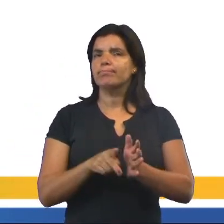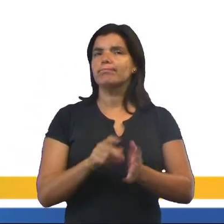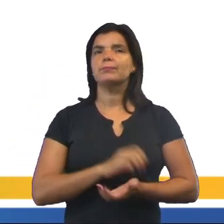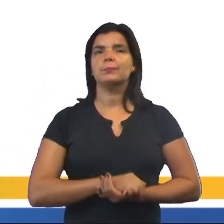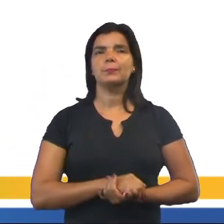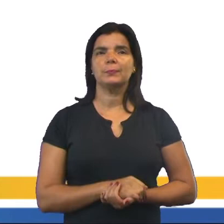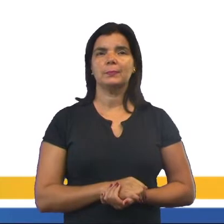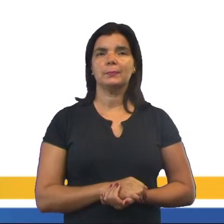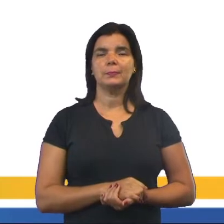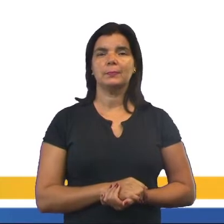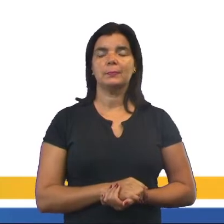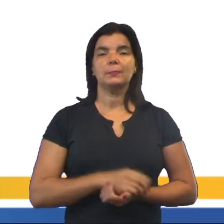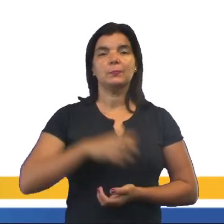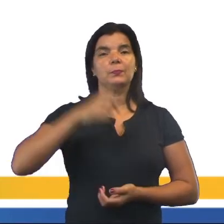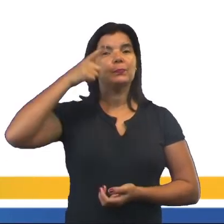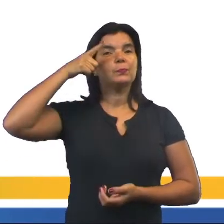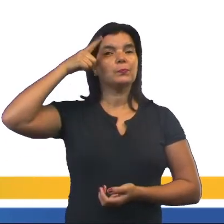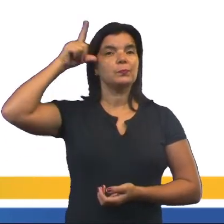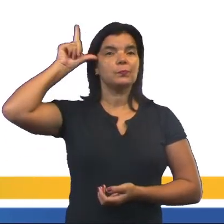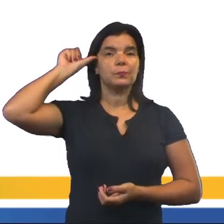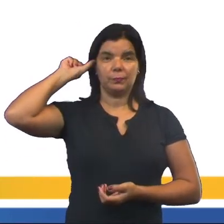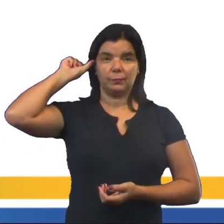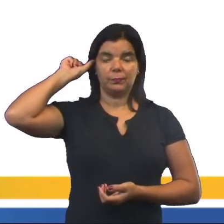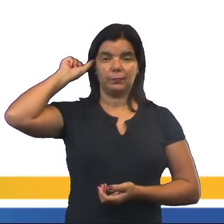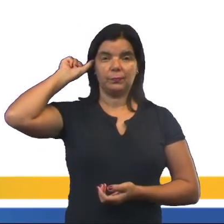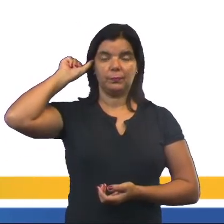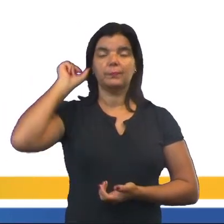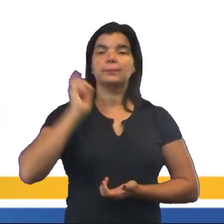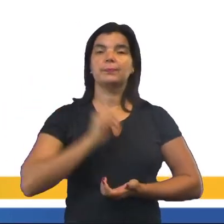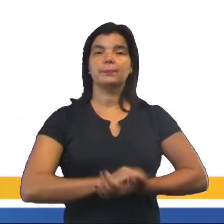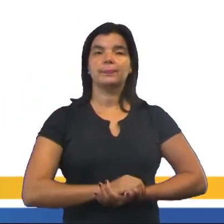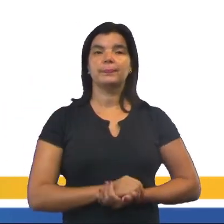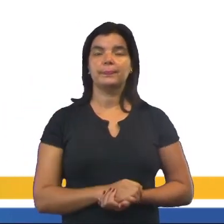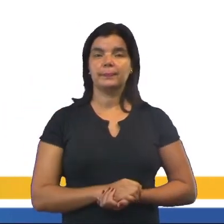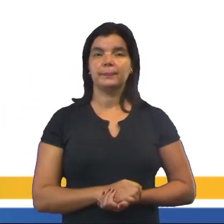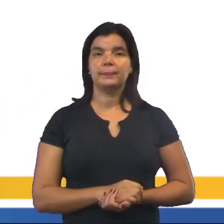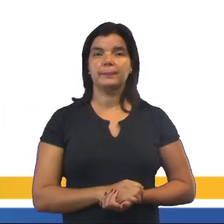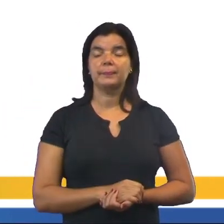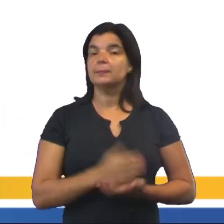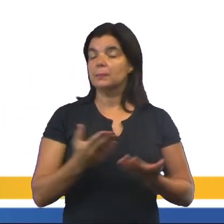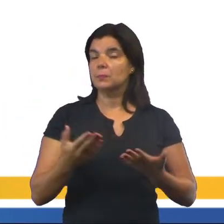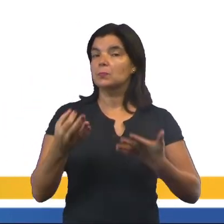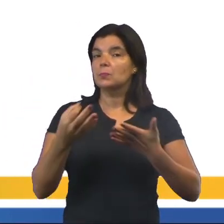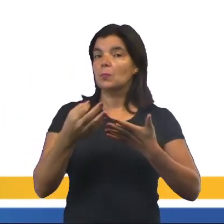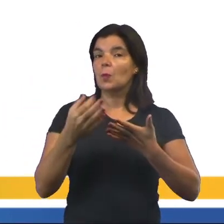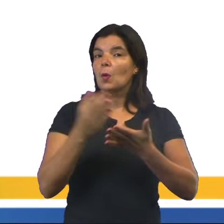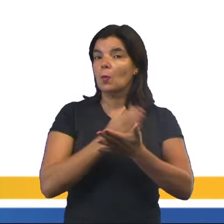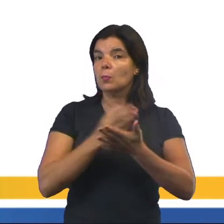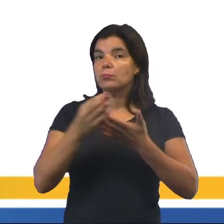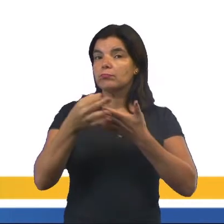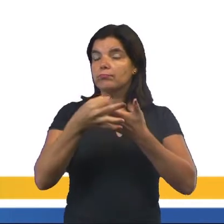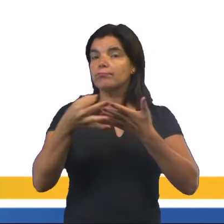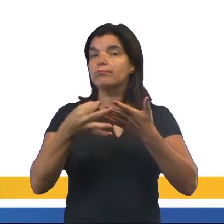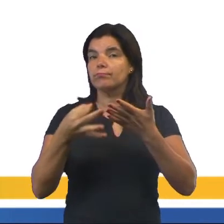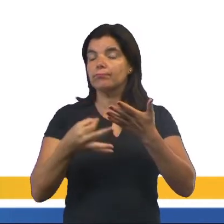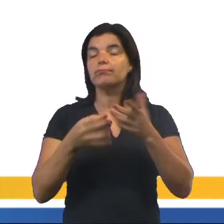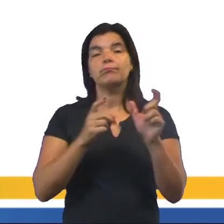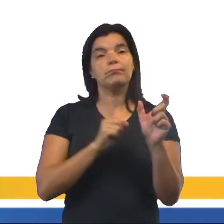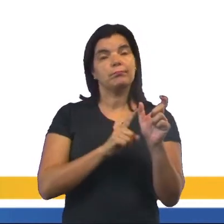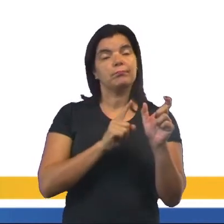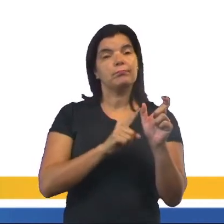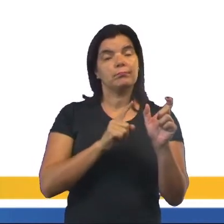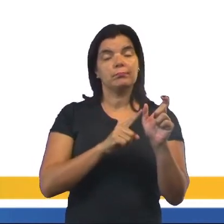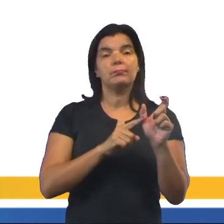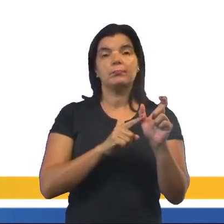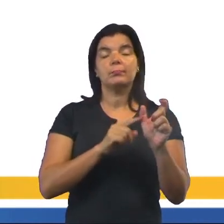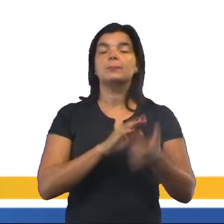específica que é yesterday, que significa ontem. Então são algumas palavras e